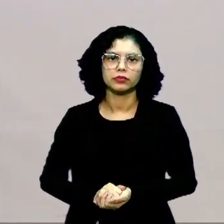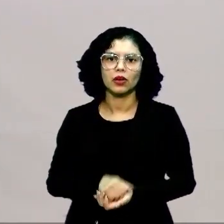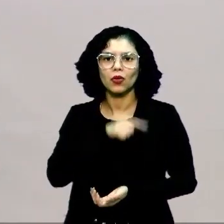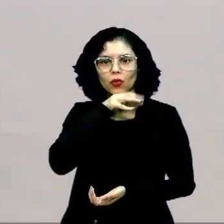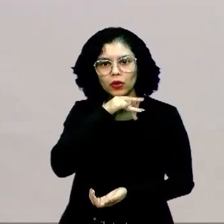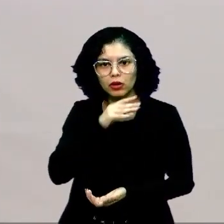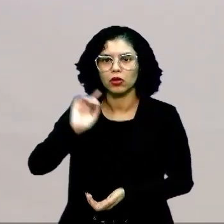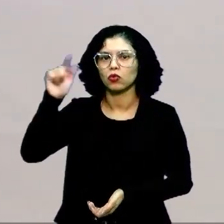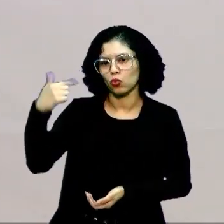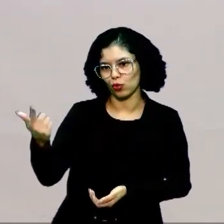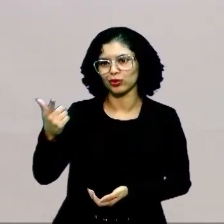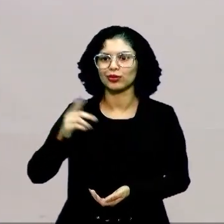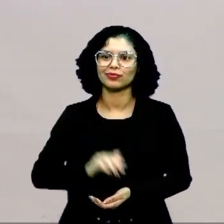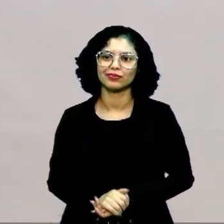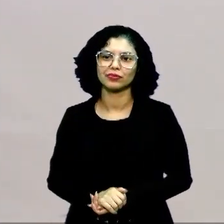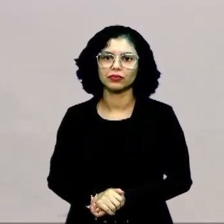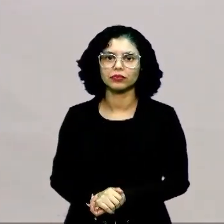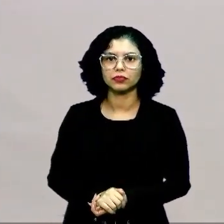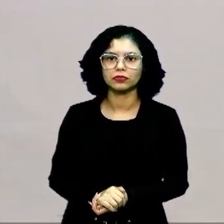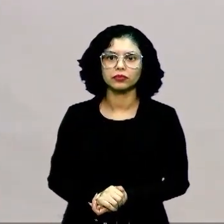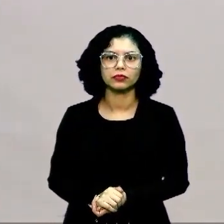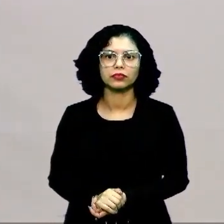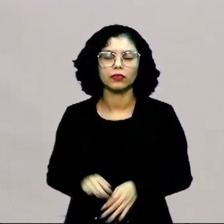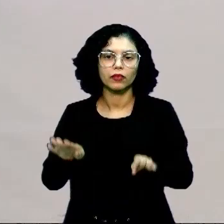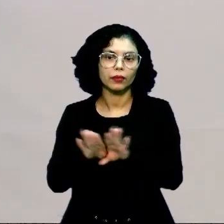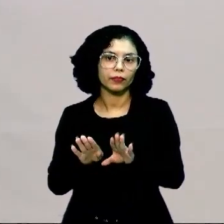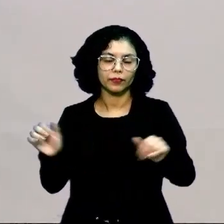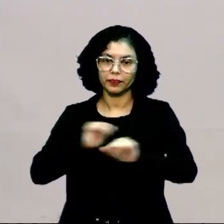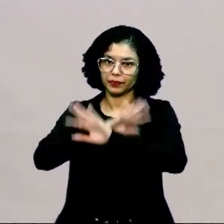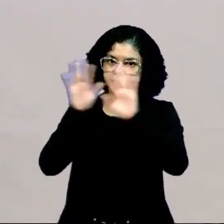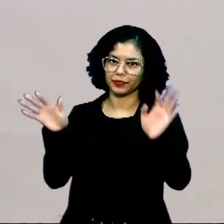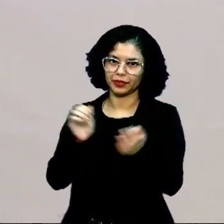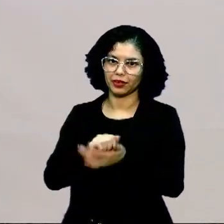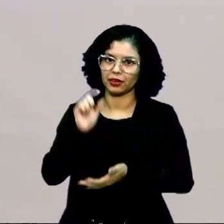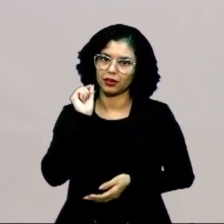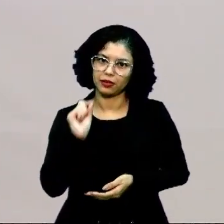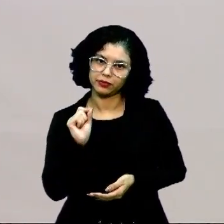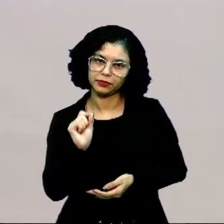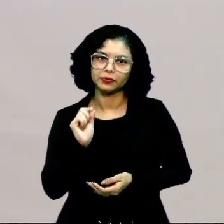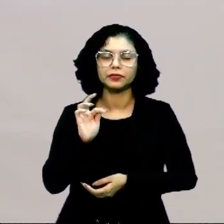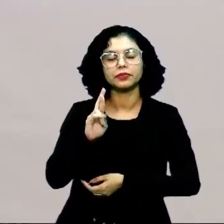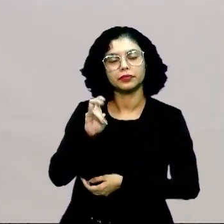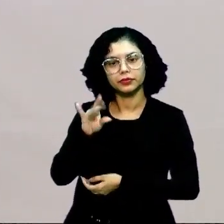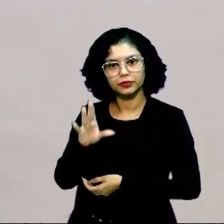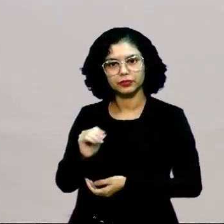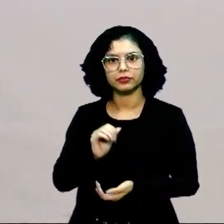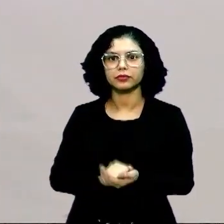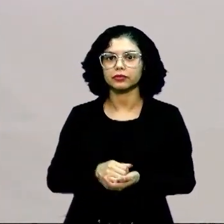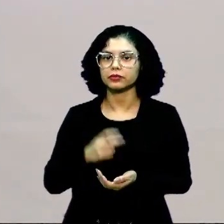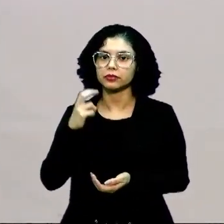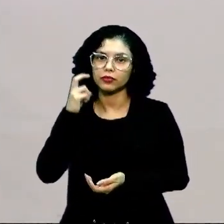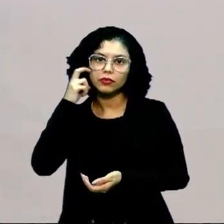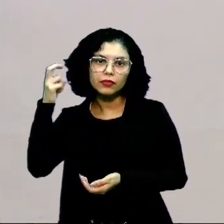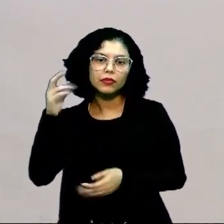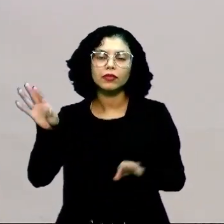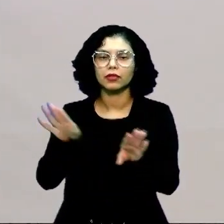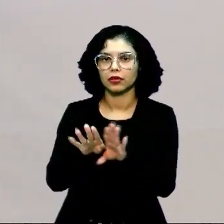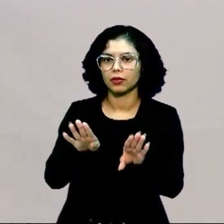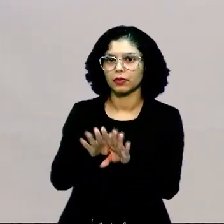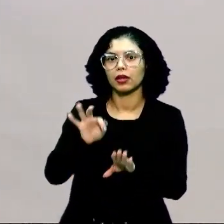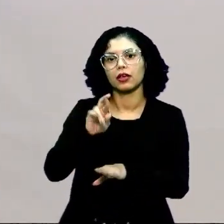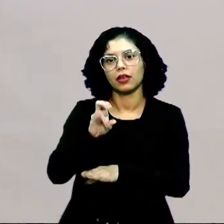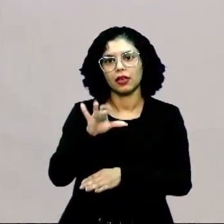depreciativa a respeito dessas pessoas. Estando claro o que é relativismo cultural e